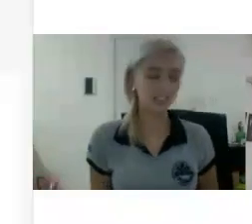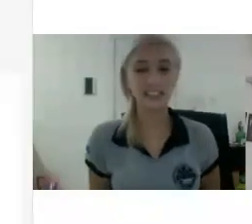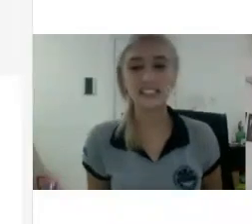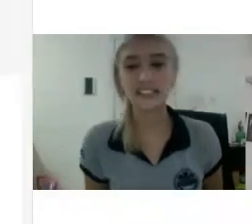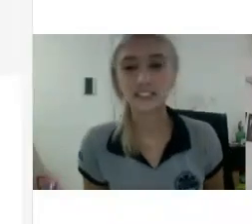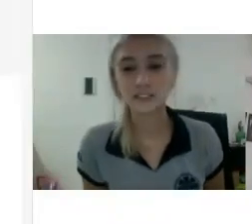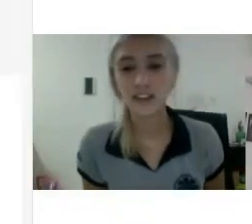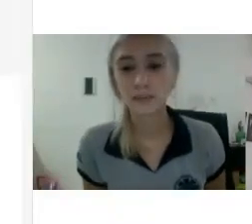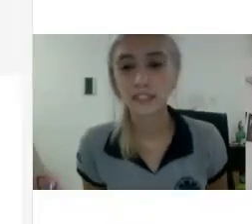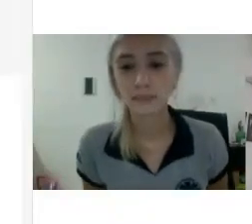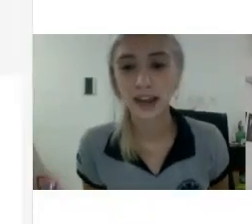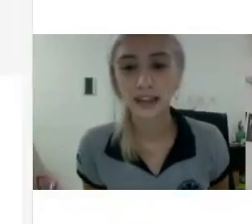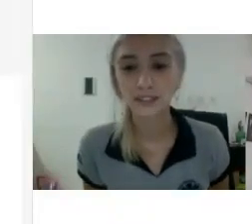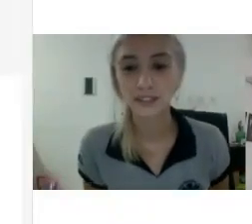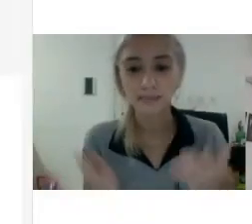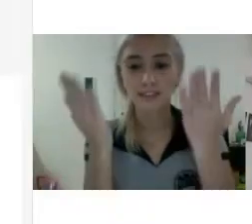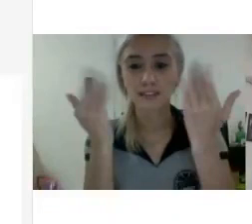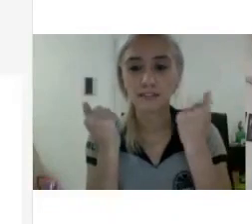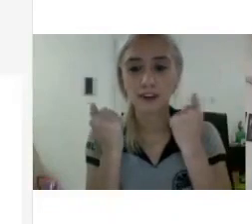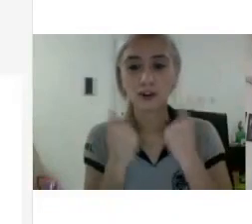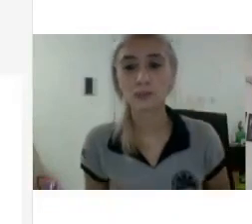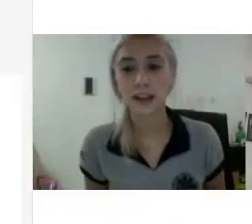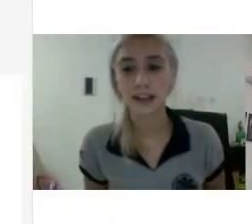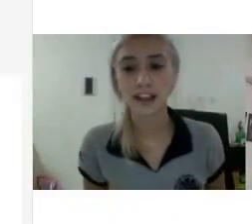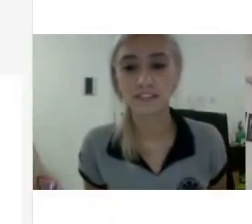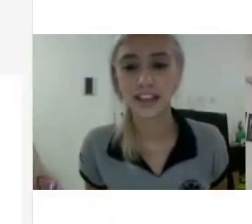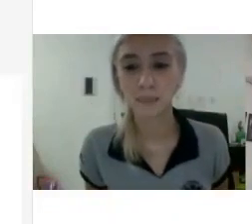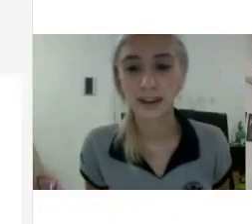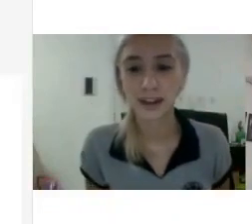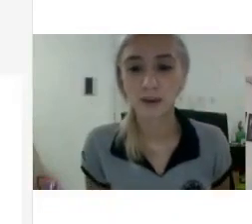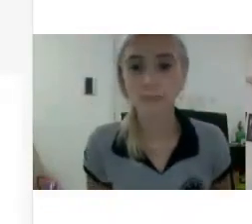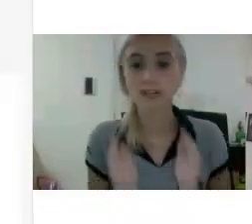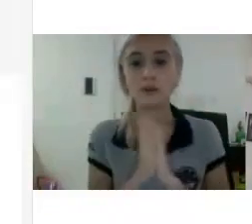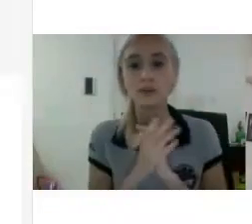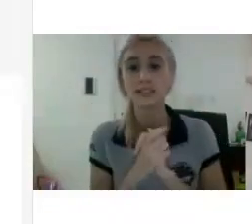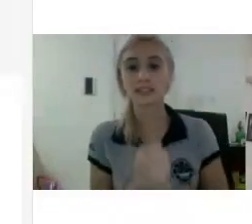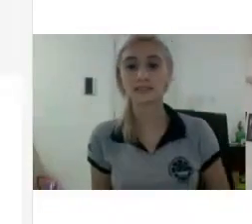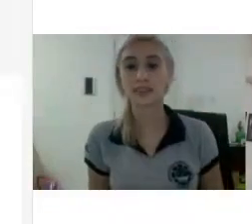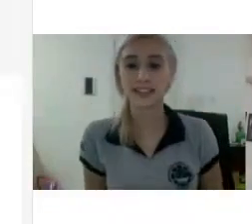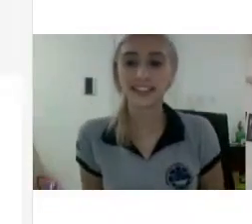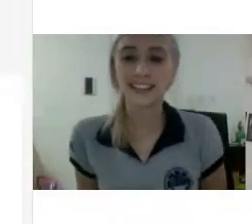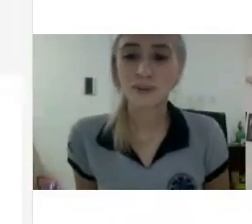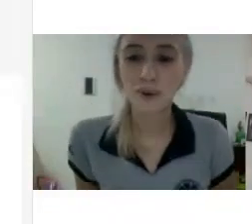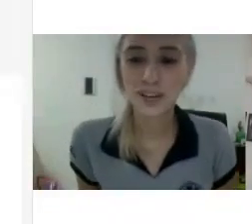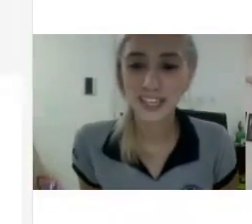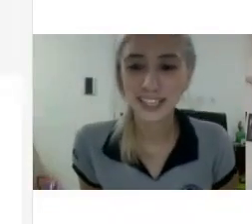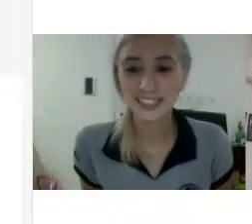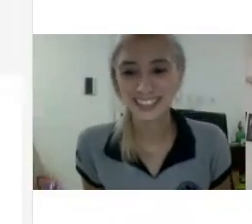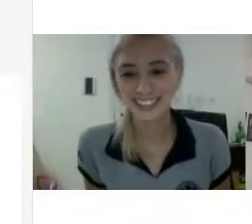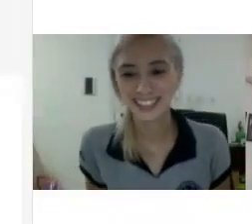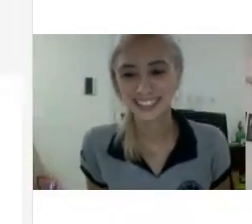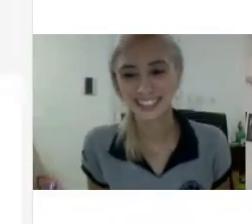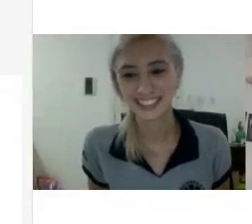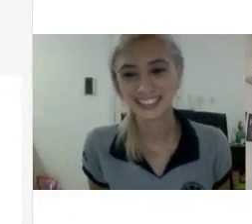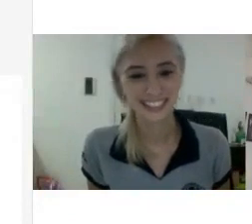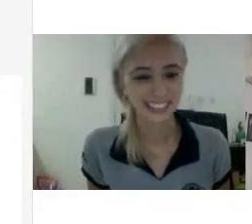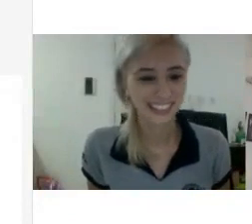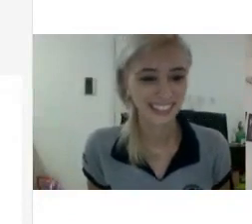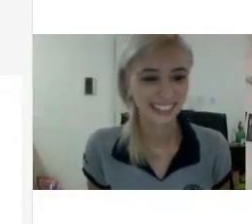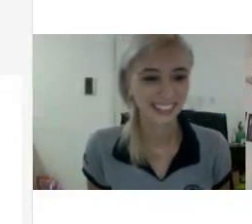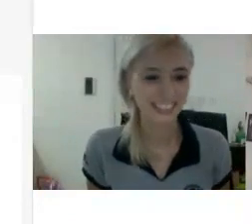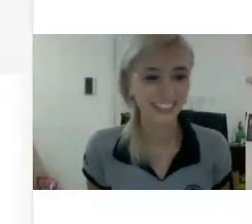Maravilha. Então, assim que estivermos liberados, volte para cá, venha para cá comer doces com a gente.